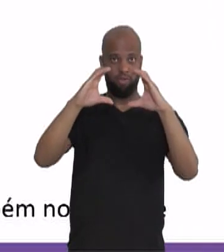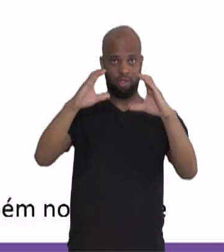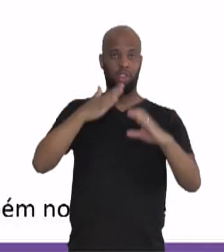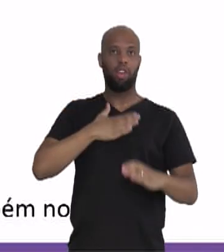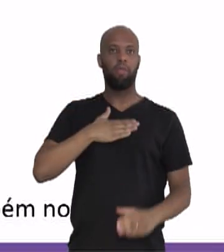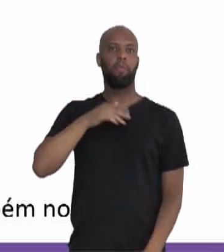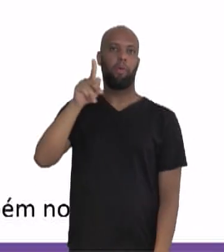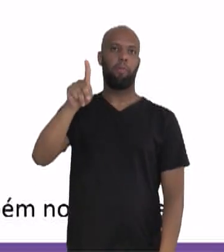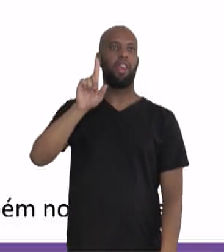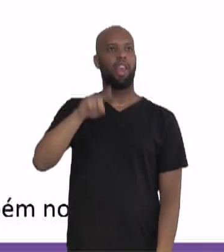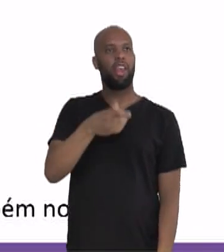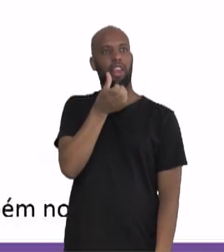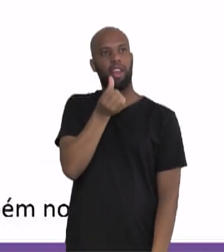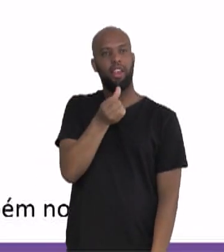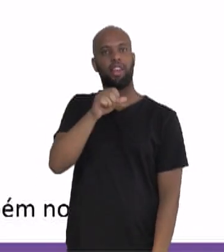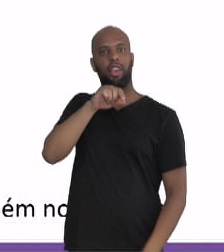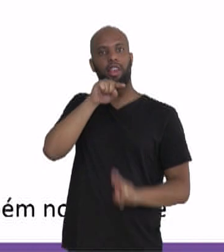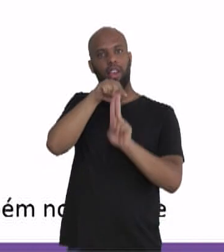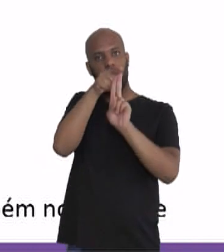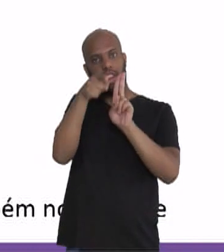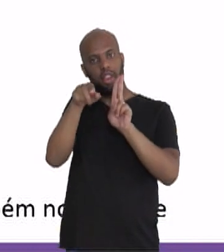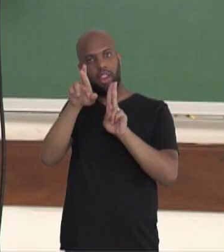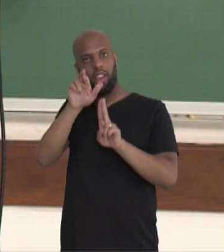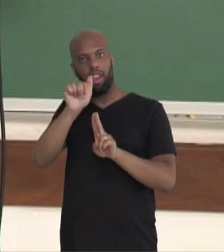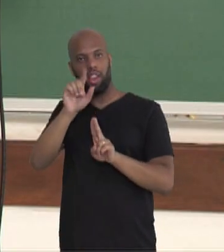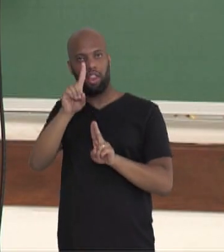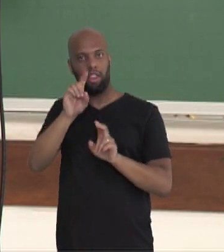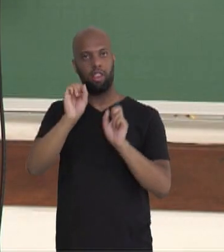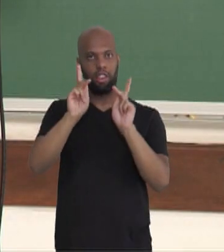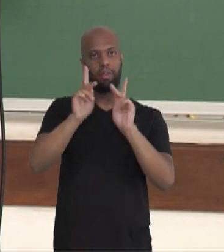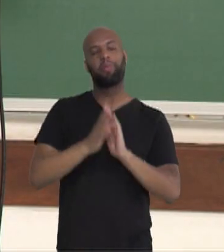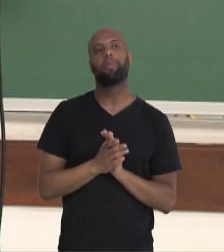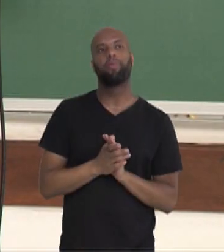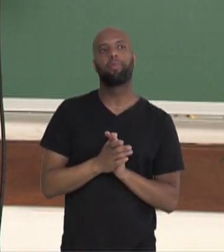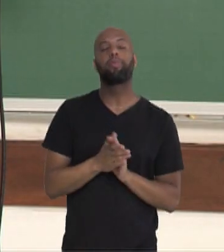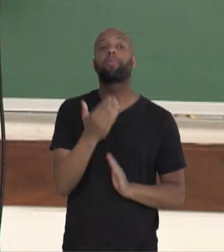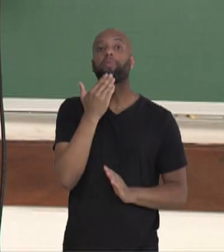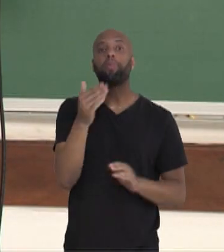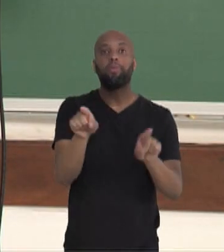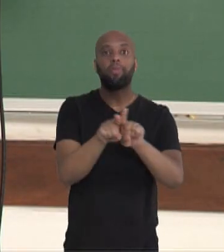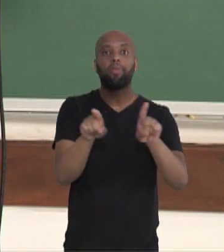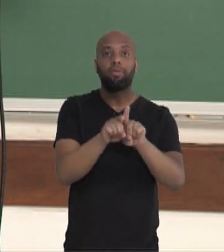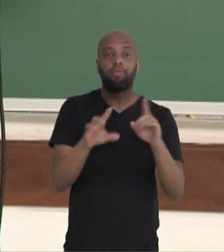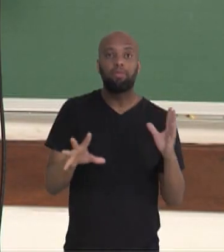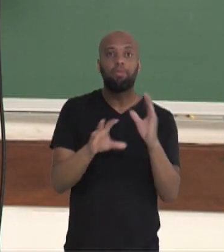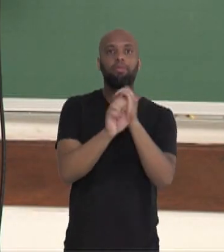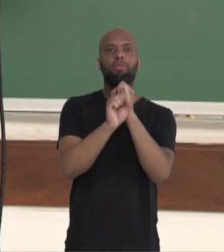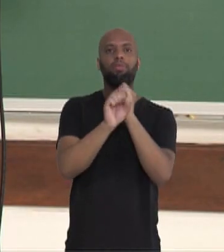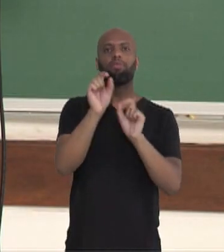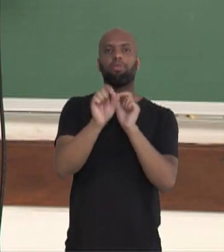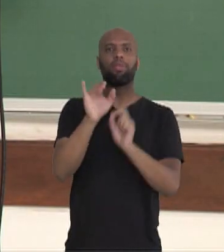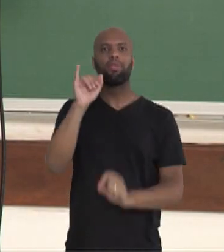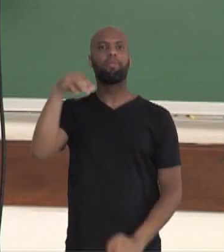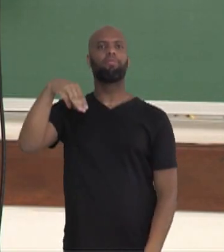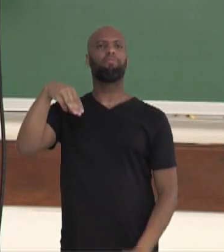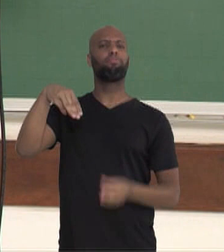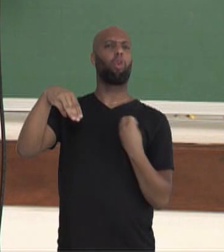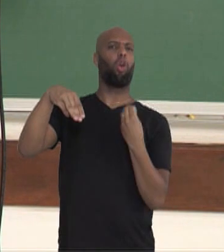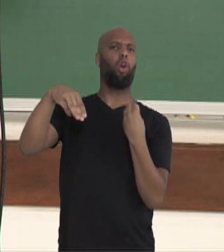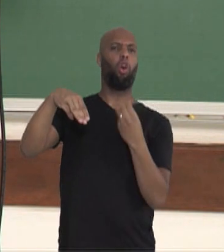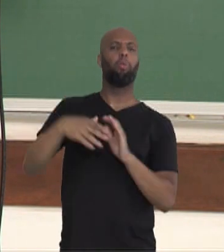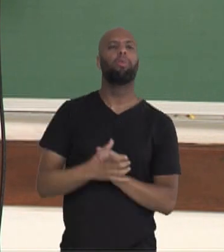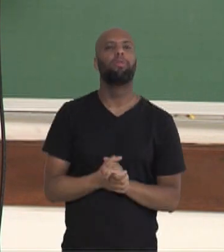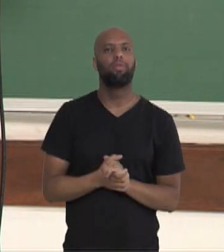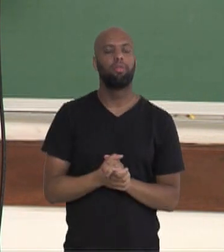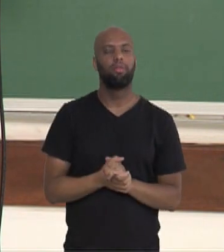de 6π radianos, perfeito? E daí está pedindo para a gente calcular a imagem. E como que a gente calculava a imagem da